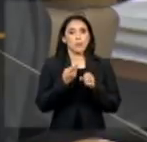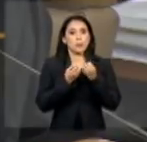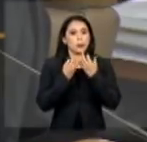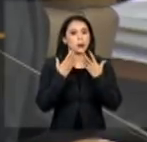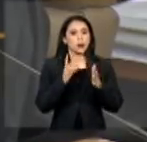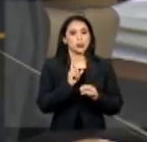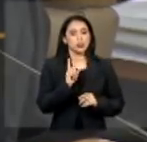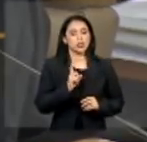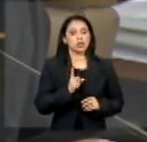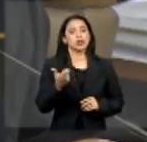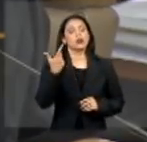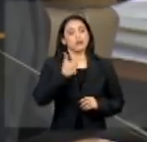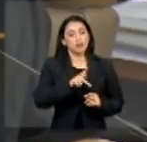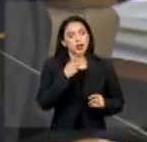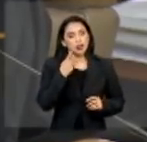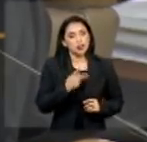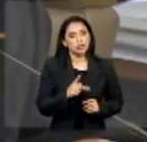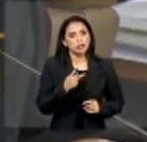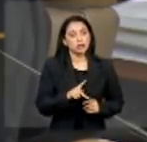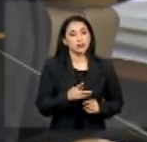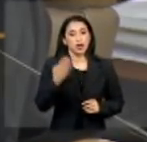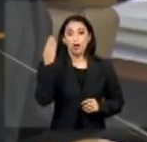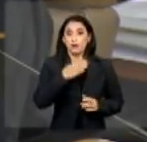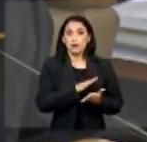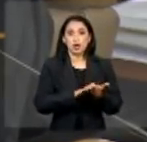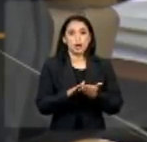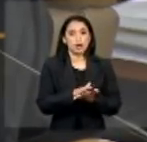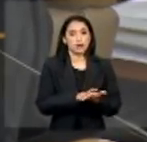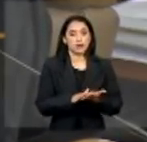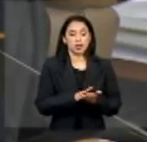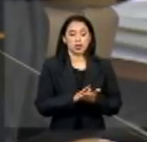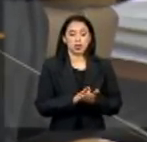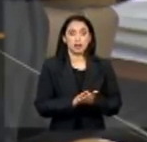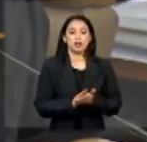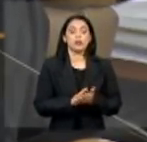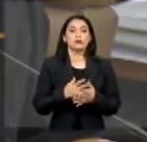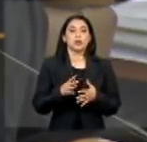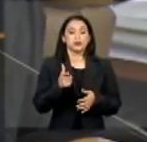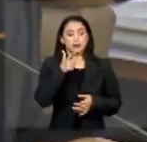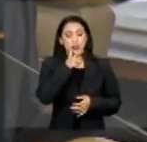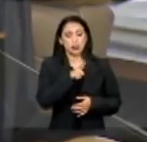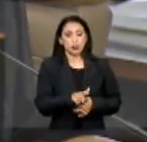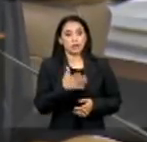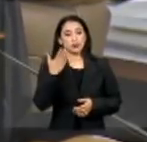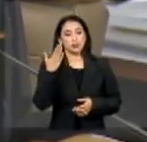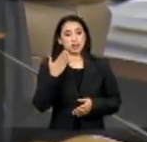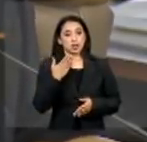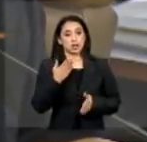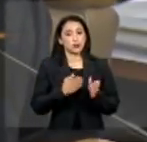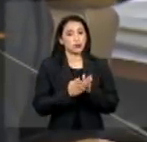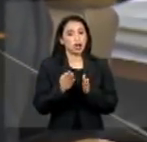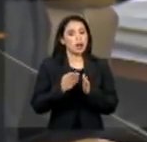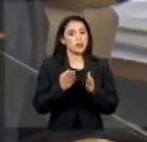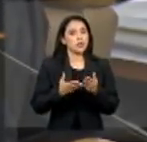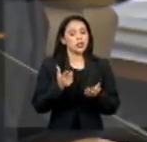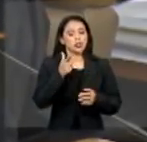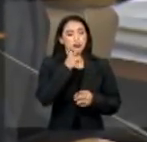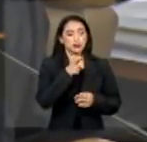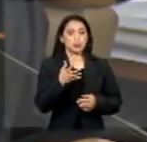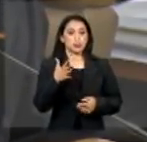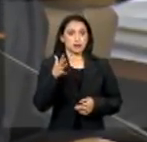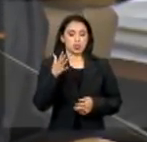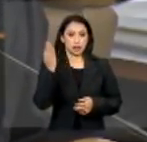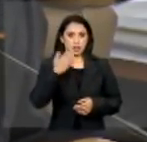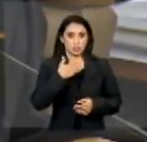disse e repito meio de prova mas sim meio de obtenção de prova suscita se aqui ao revés